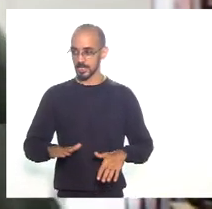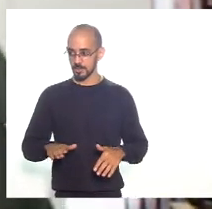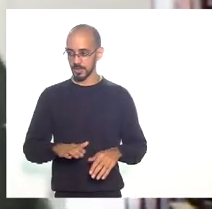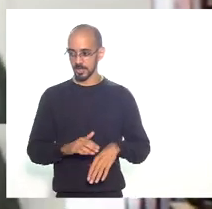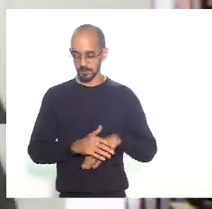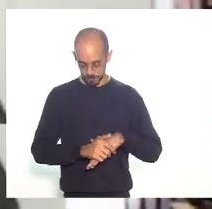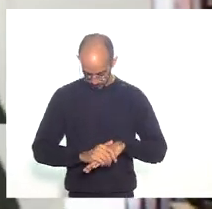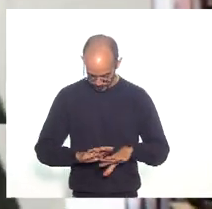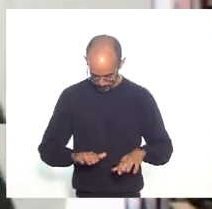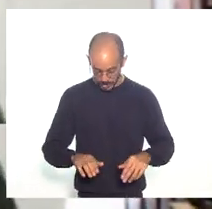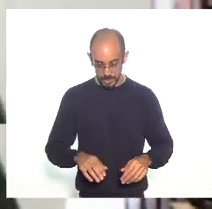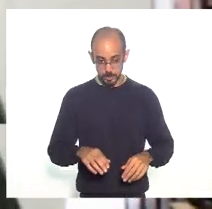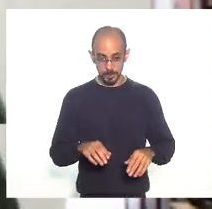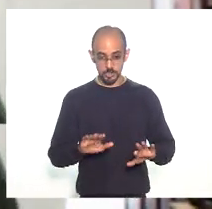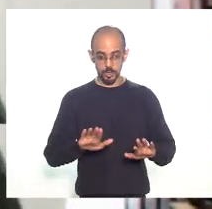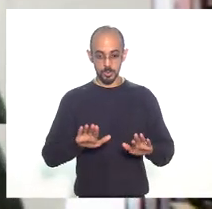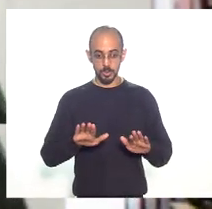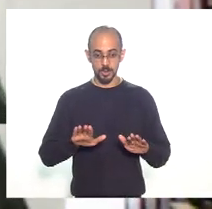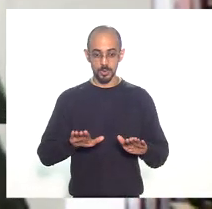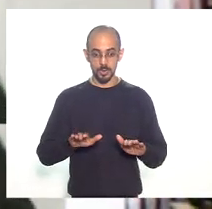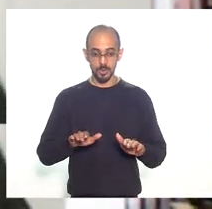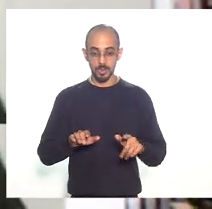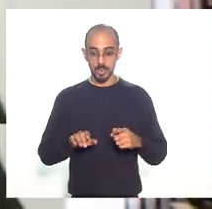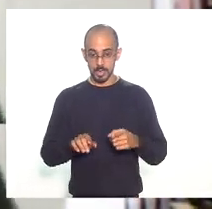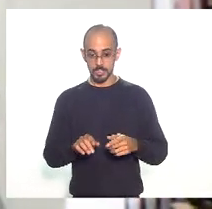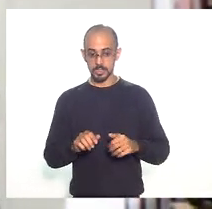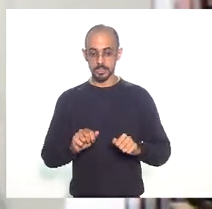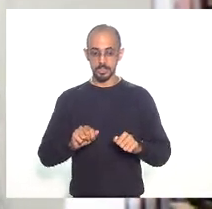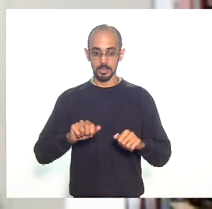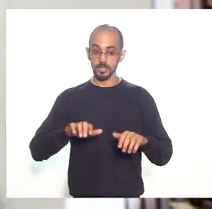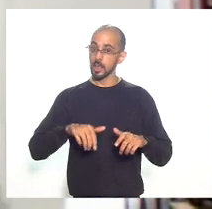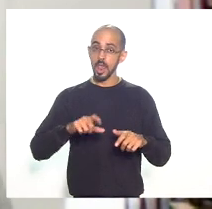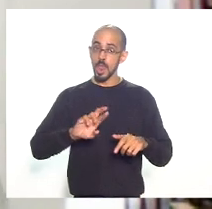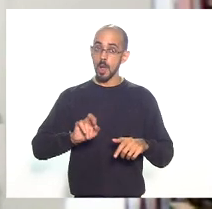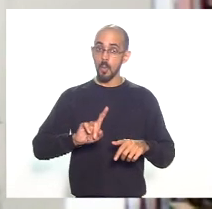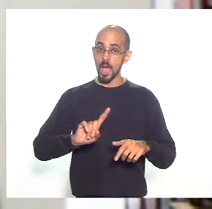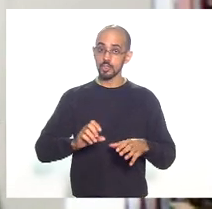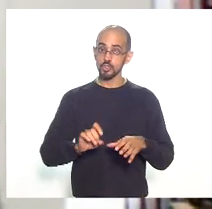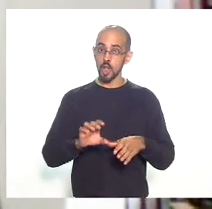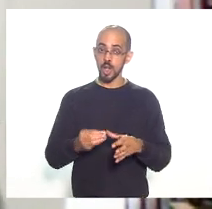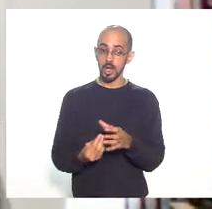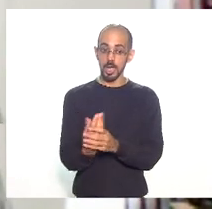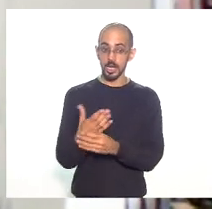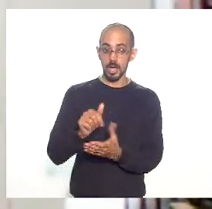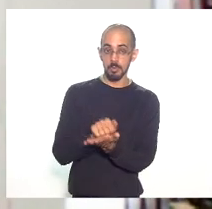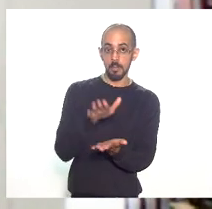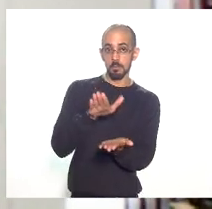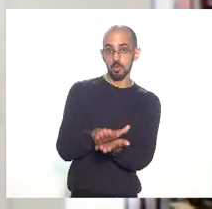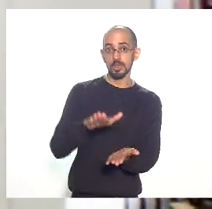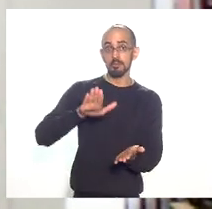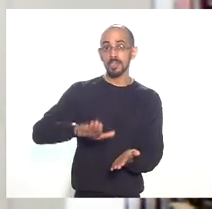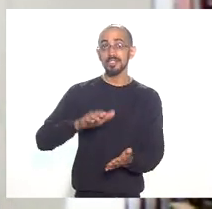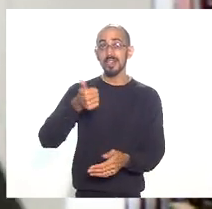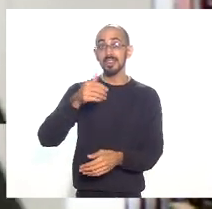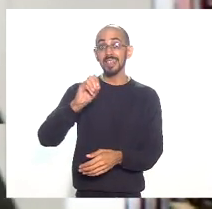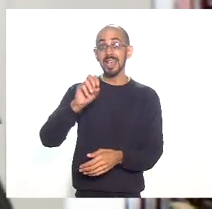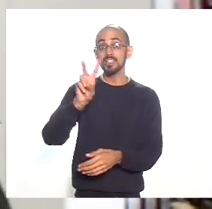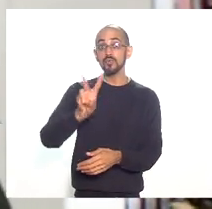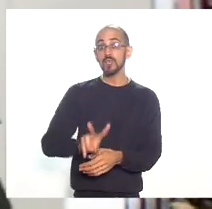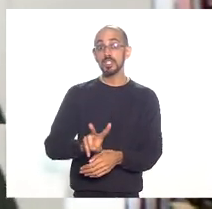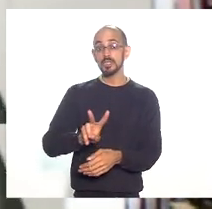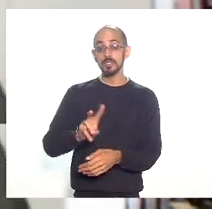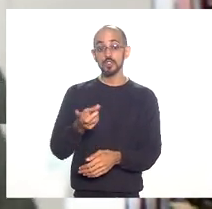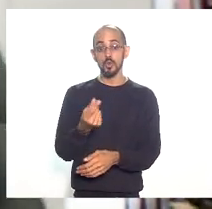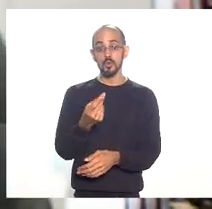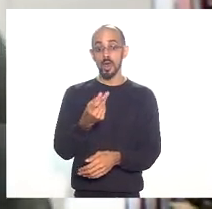nessa questão da gratuidade mesmo, nem se trata só de criar uma multa, mas criar uma multa que pode chegar a 10 vezes o